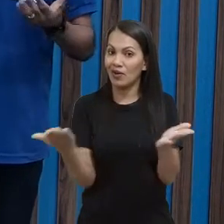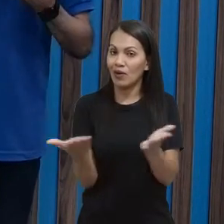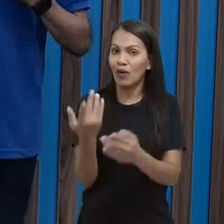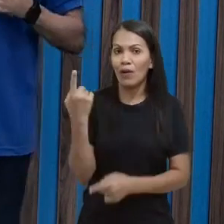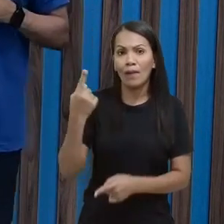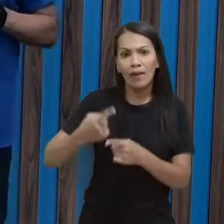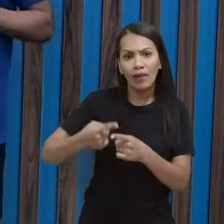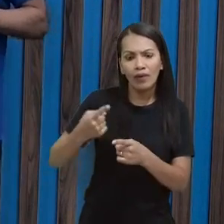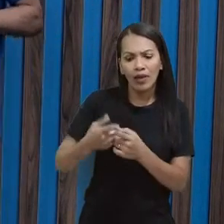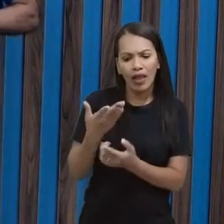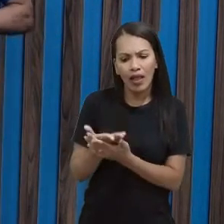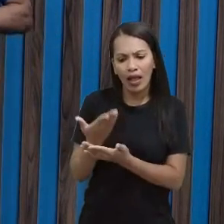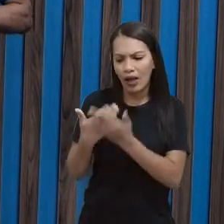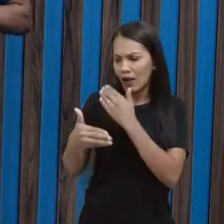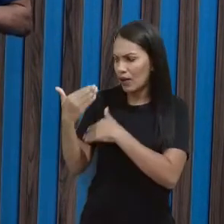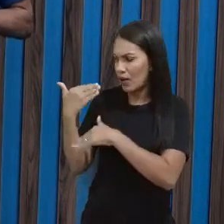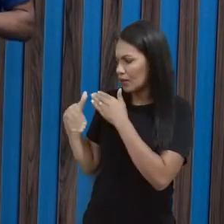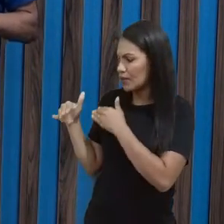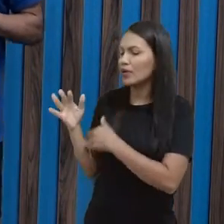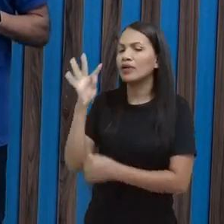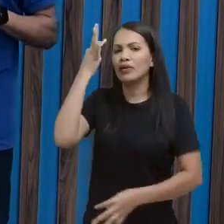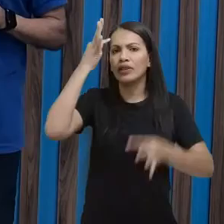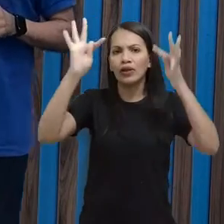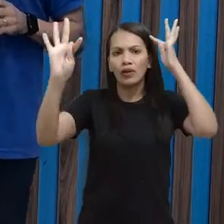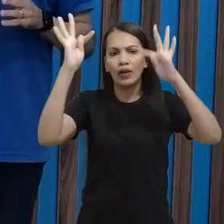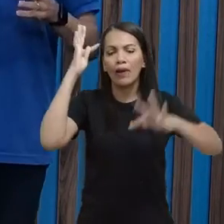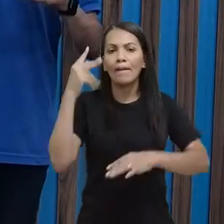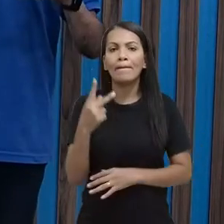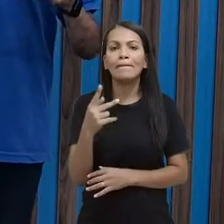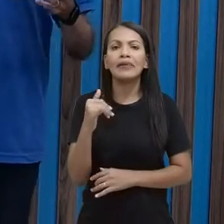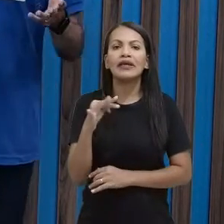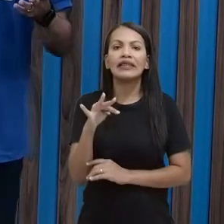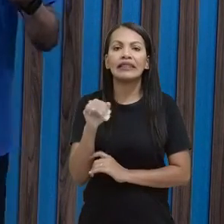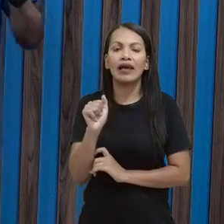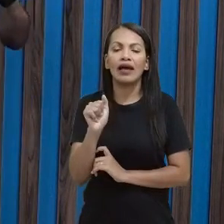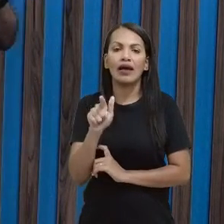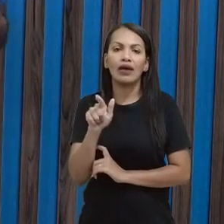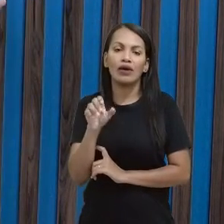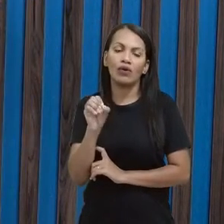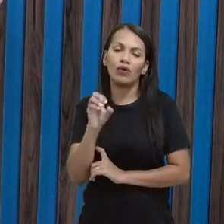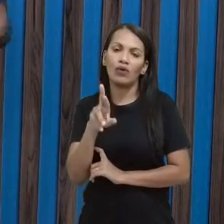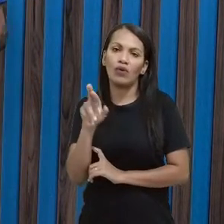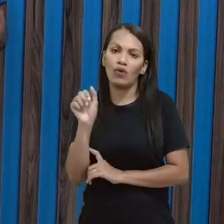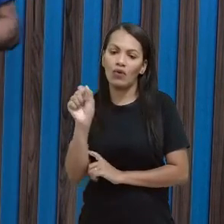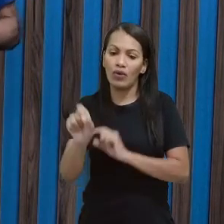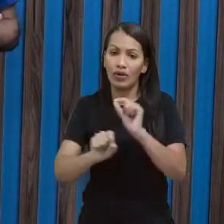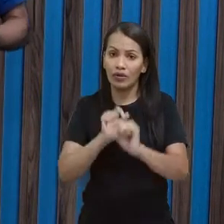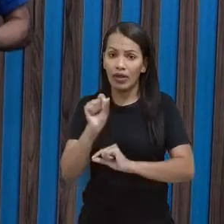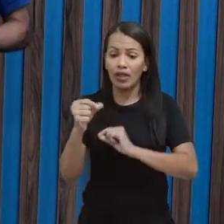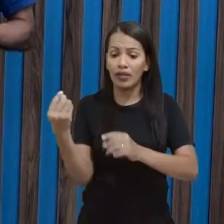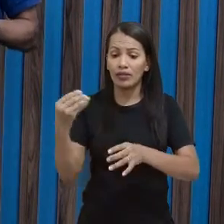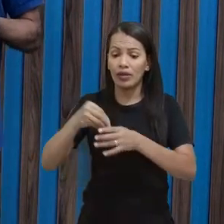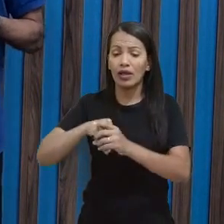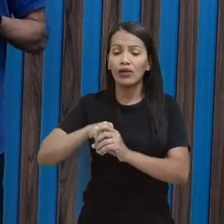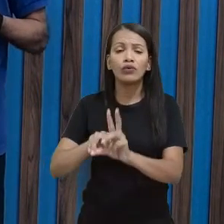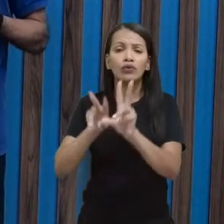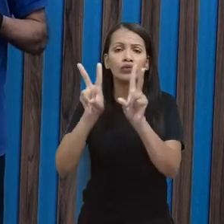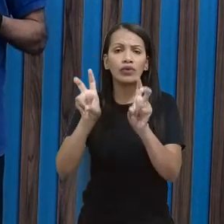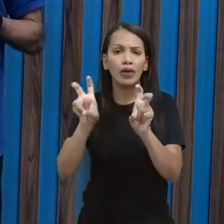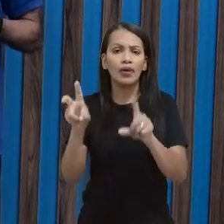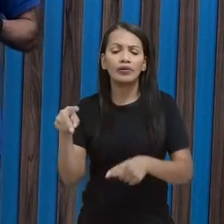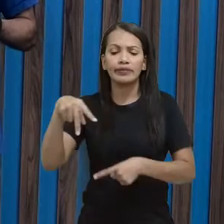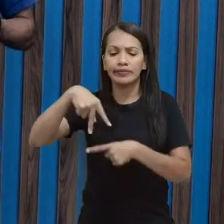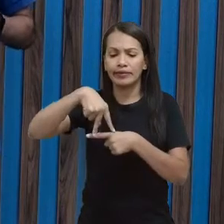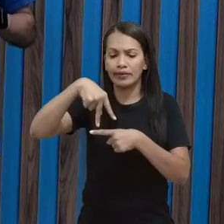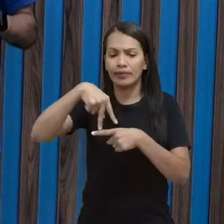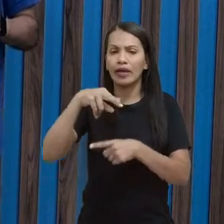porque a aula anterior a gente falou sobre Teorema de Pitágoras, que é dentro do triângulo retângulo, e hoje vai dar continuidade a esse